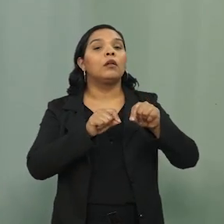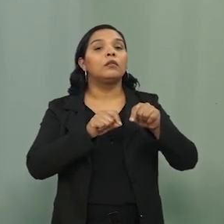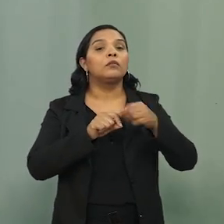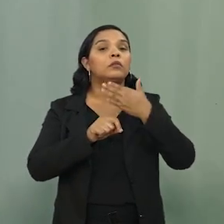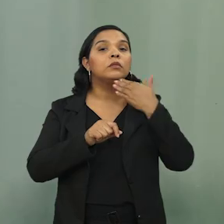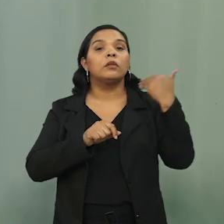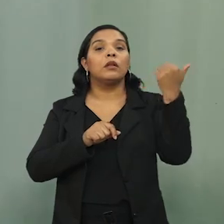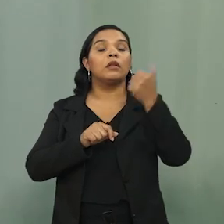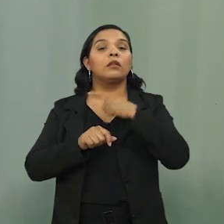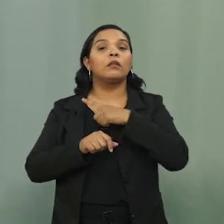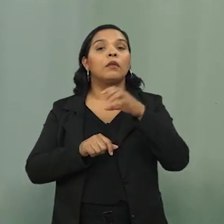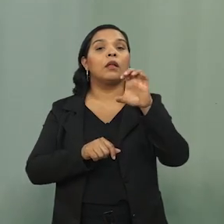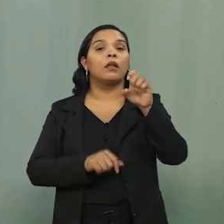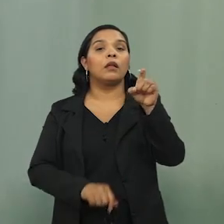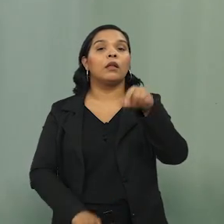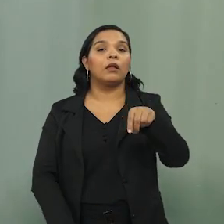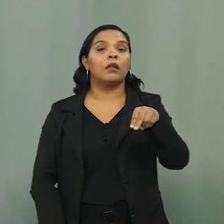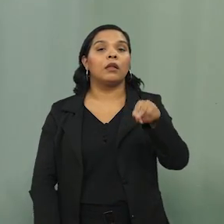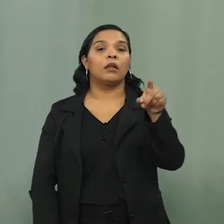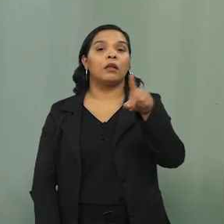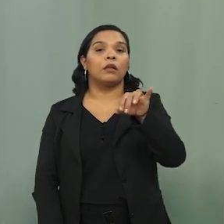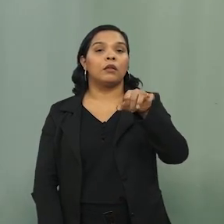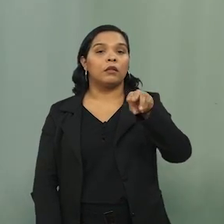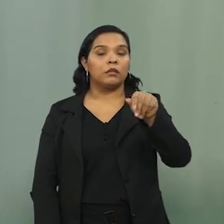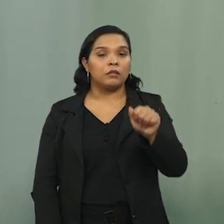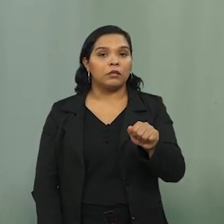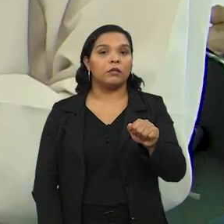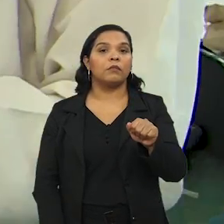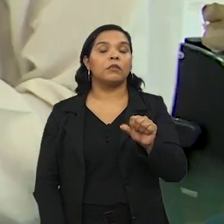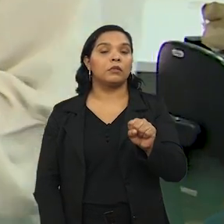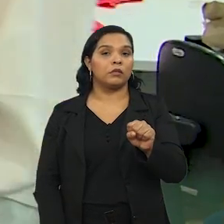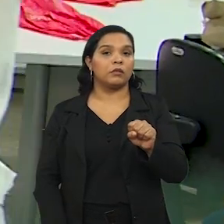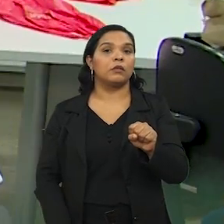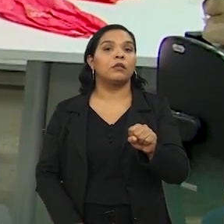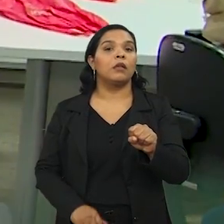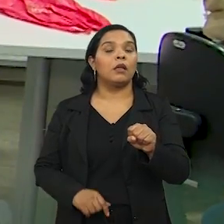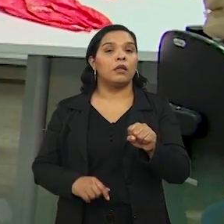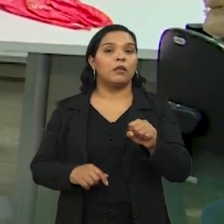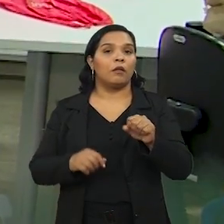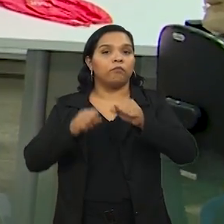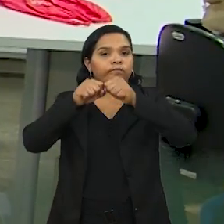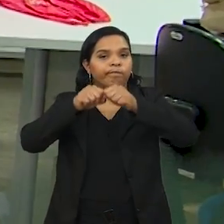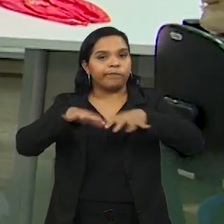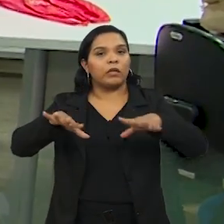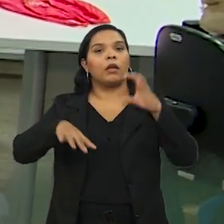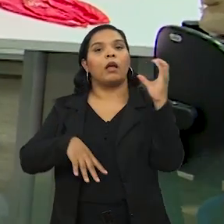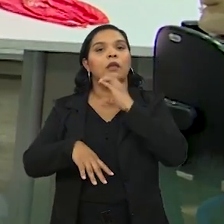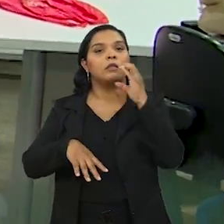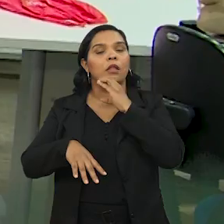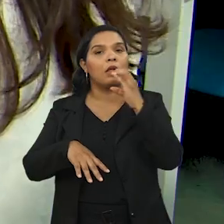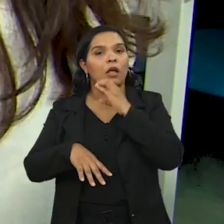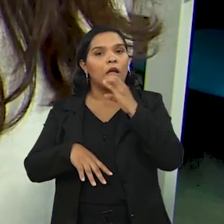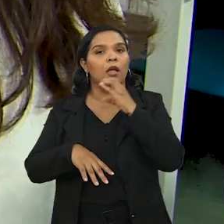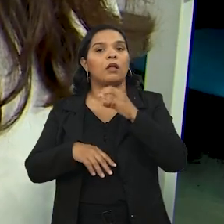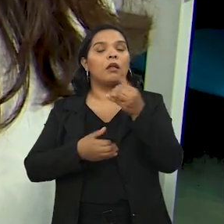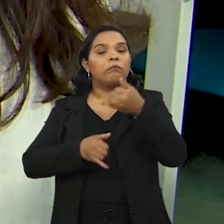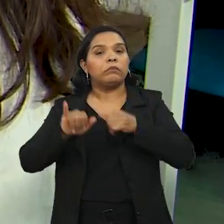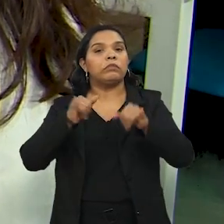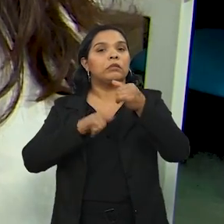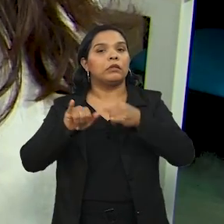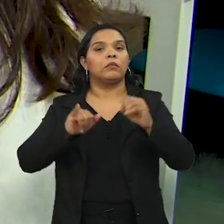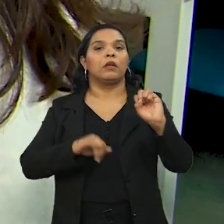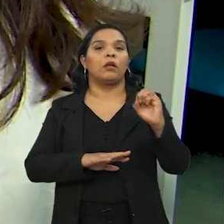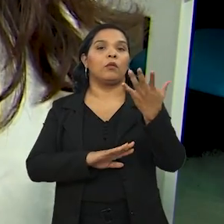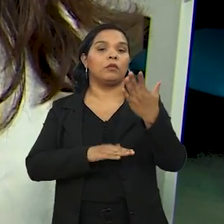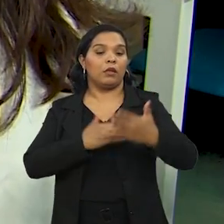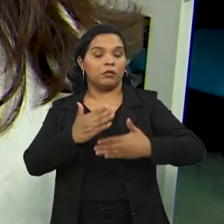que produzem melhor algumas enzimas de interesse. As enzimas, elas são catalisadores, são biocatalisadores, elas aceleram a reação